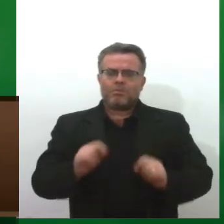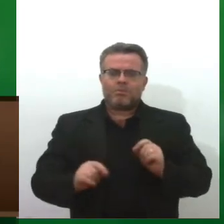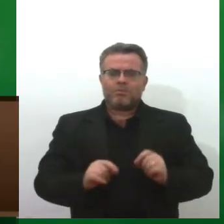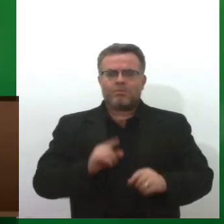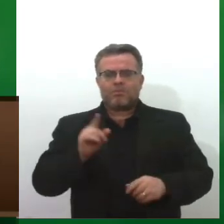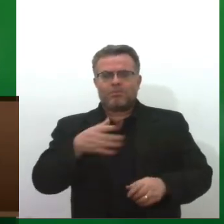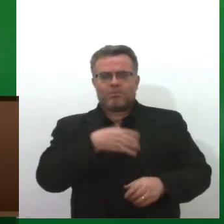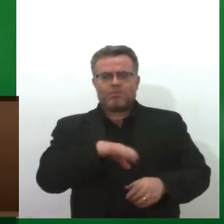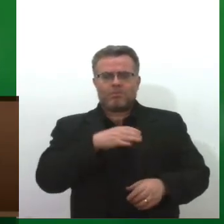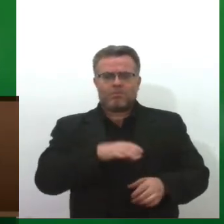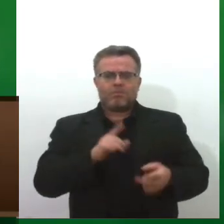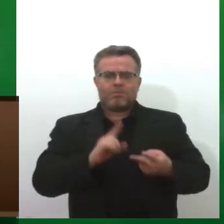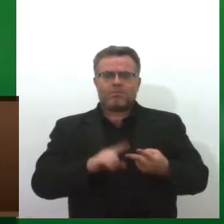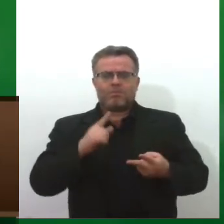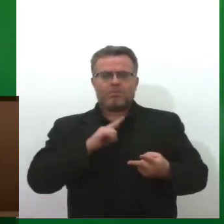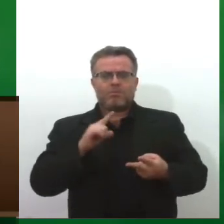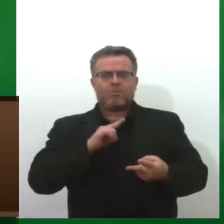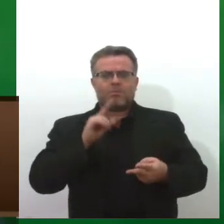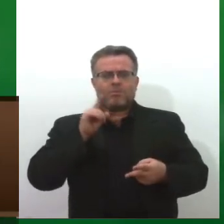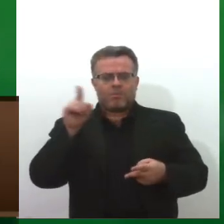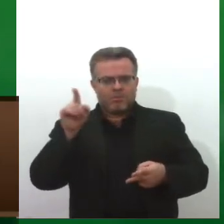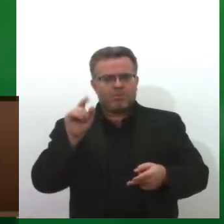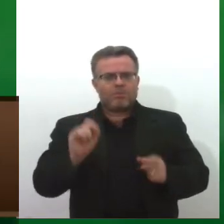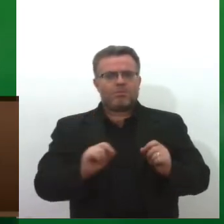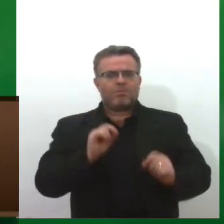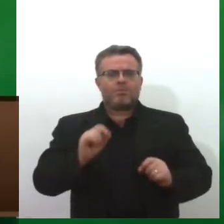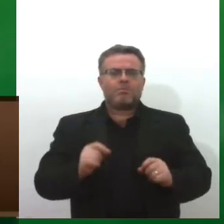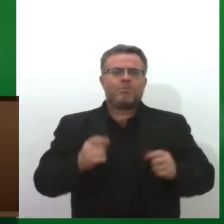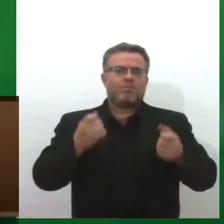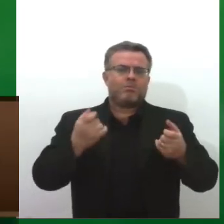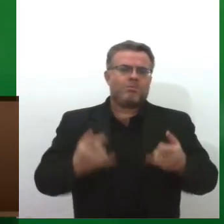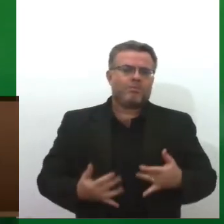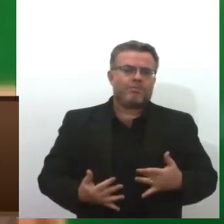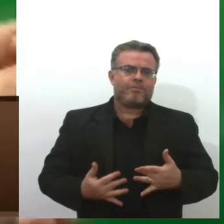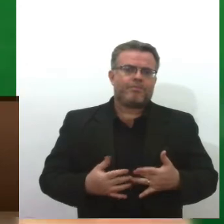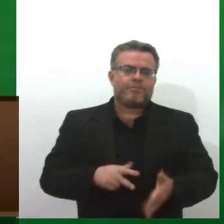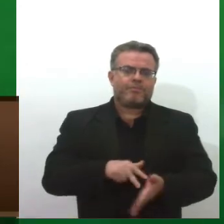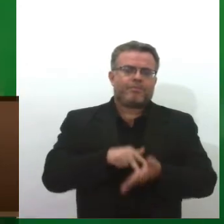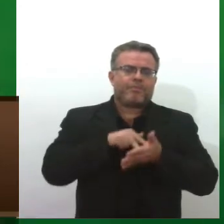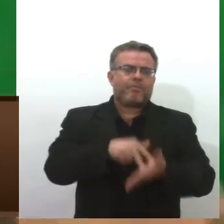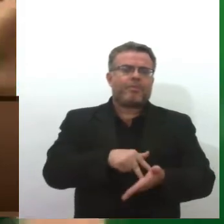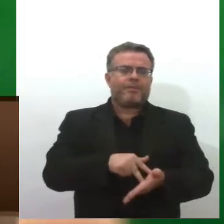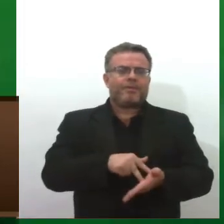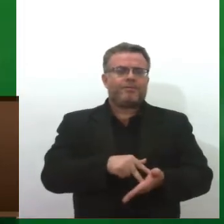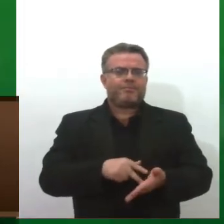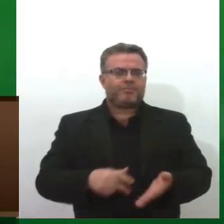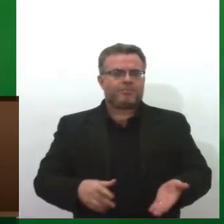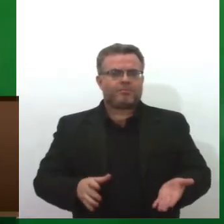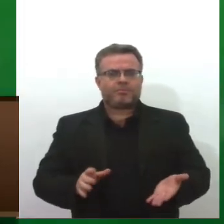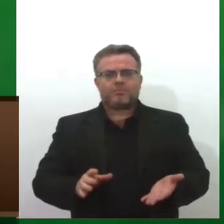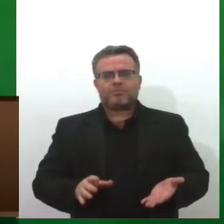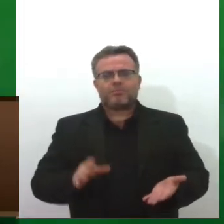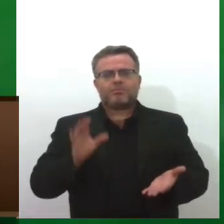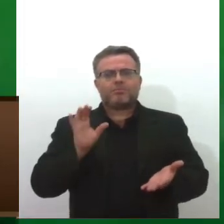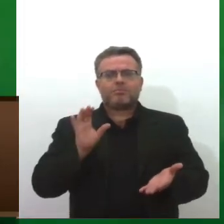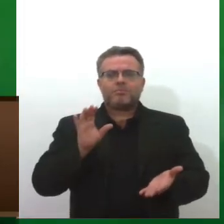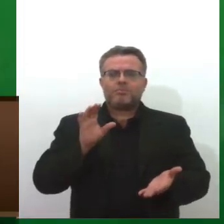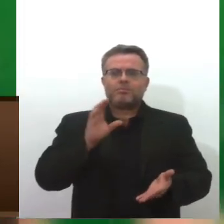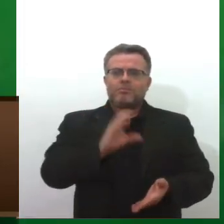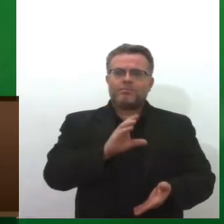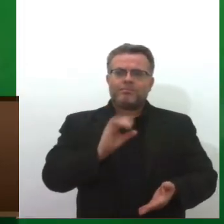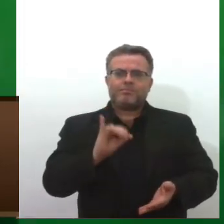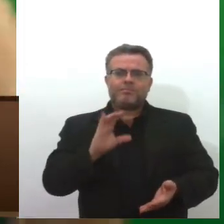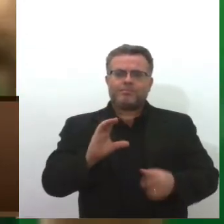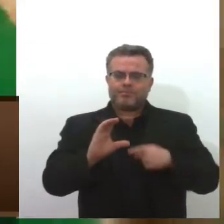onde temos um pedágio, podemos também falar de Sergipe, uma realidade que é o centro de convenções, que é uma PPP. Então,